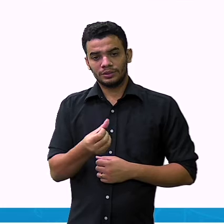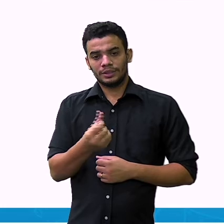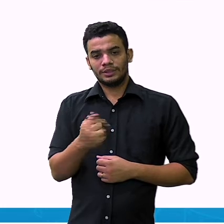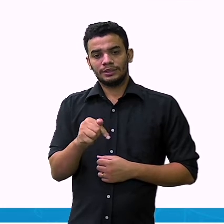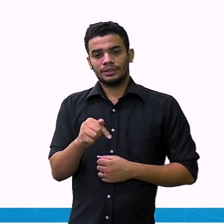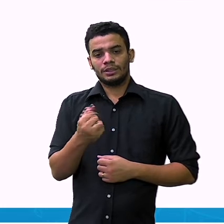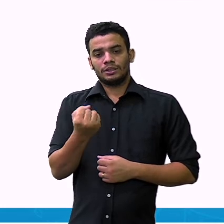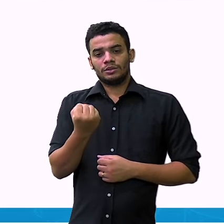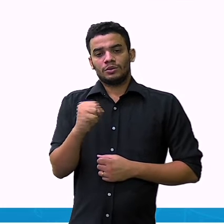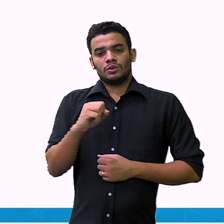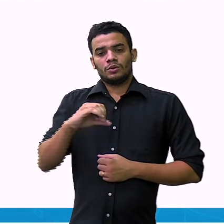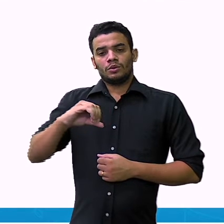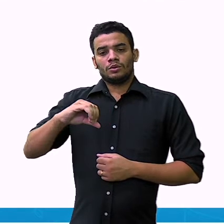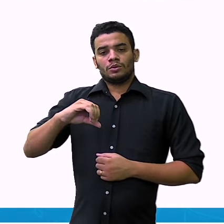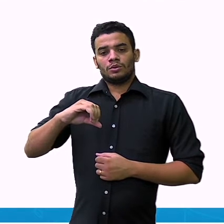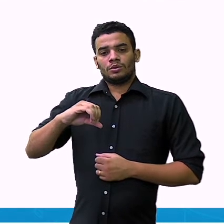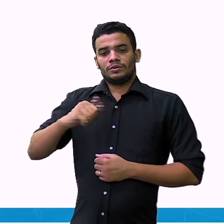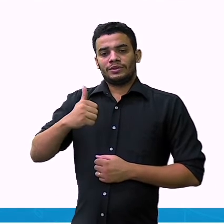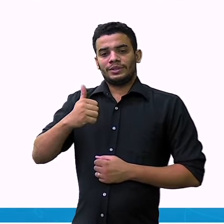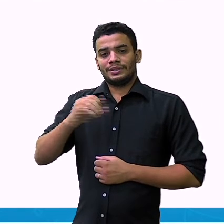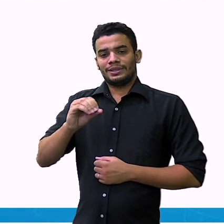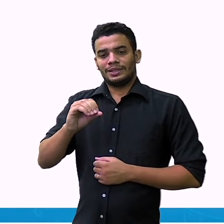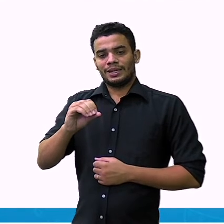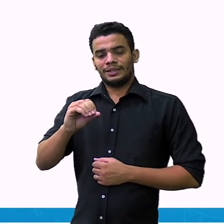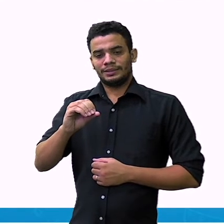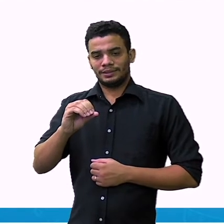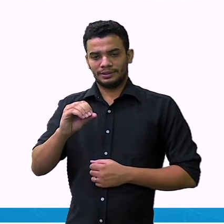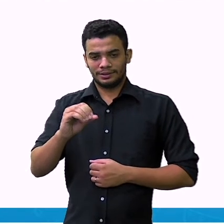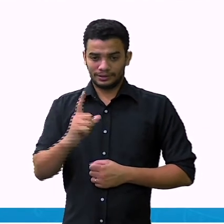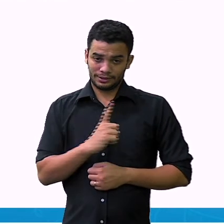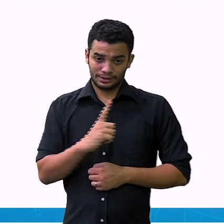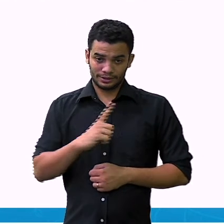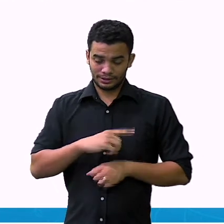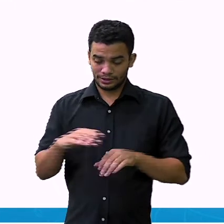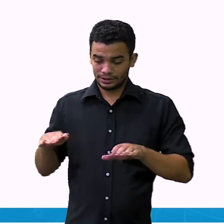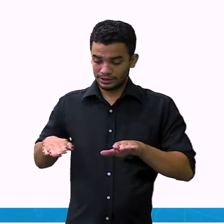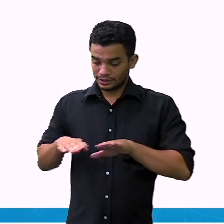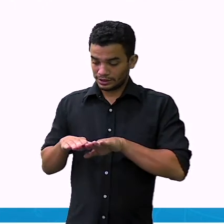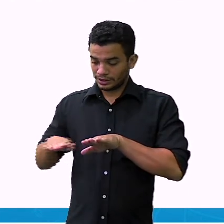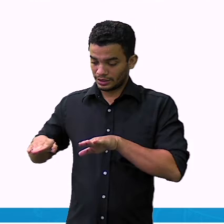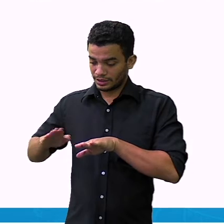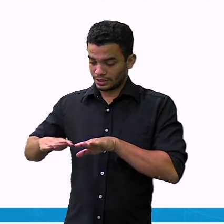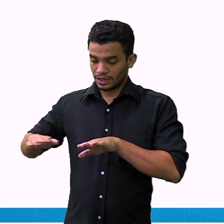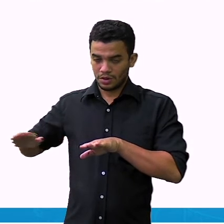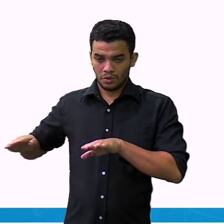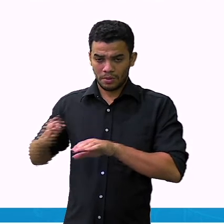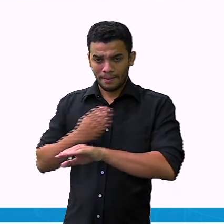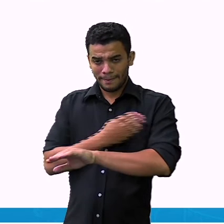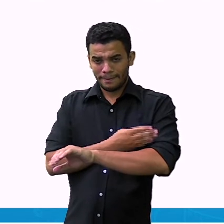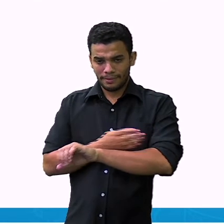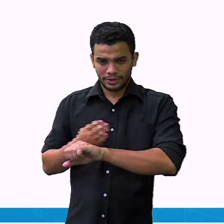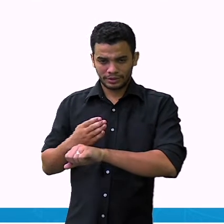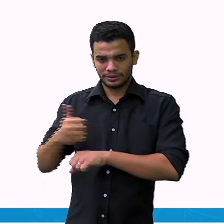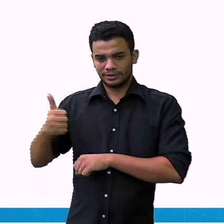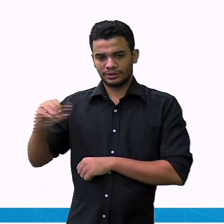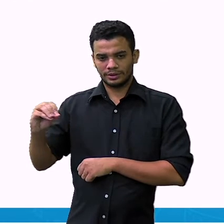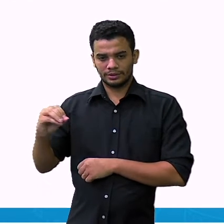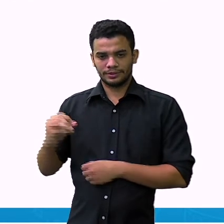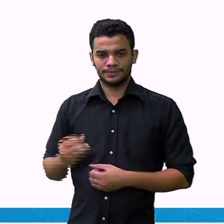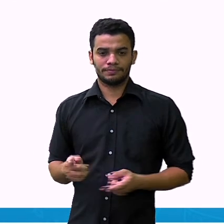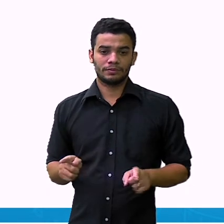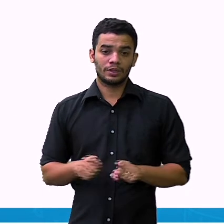5, 6, 7, 8, 9, 10. Um total de 10 carros brancos. E o